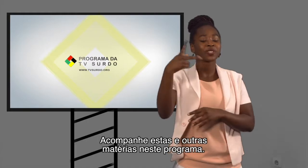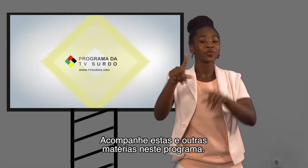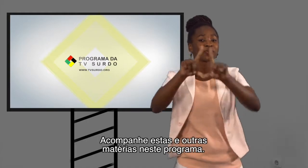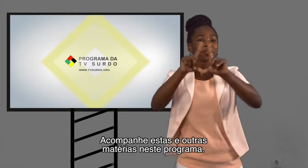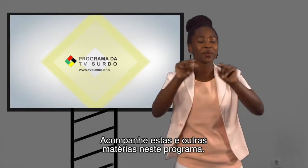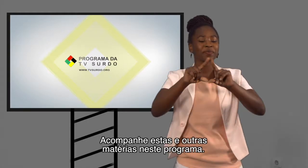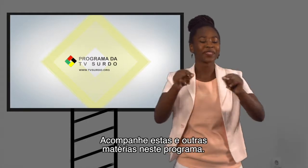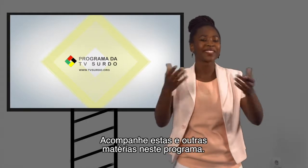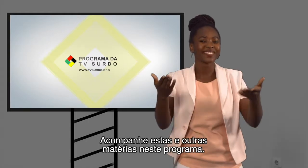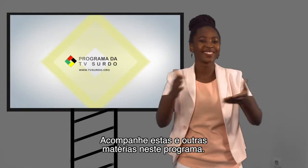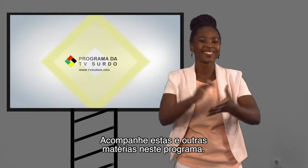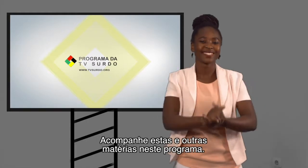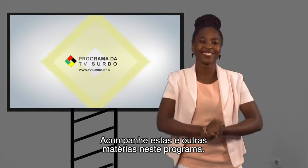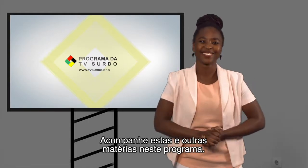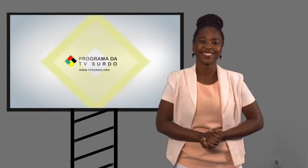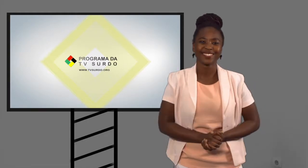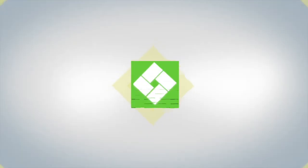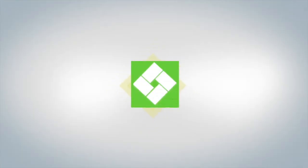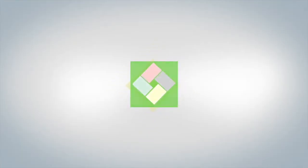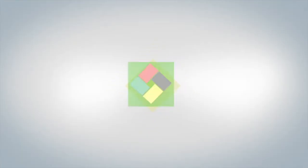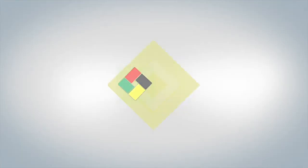matérias neste programa.